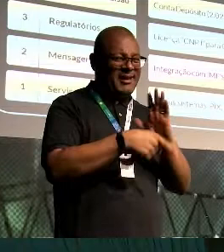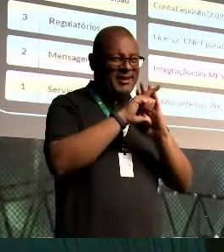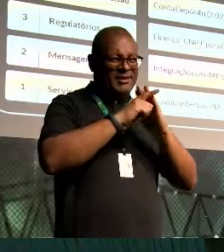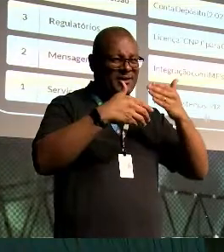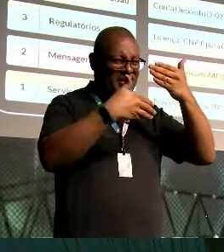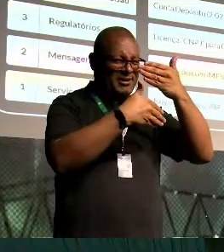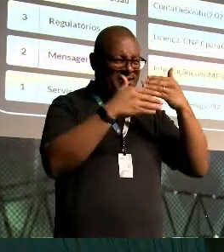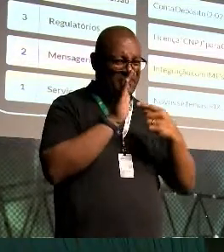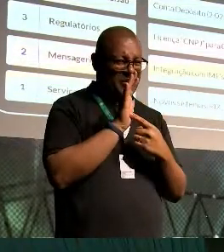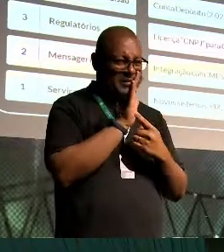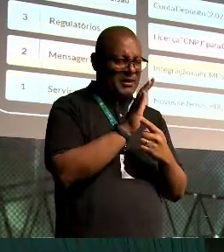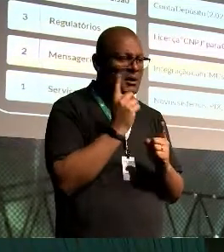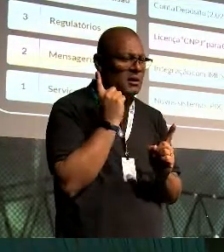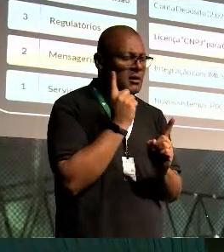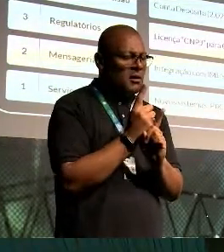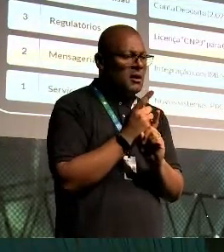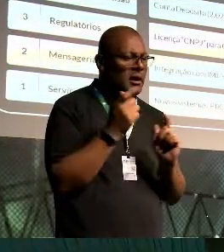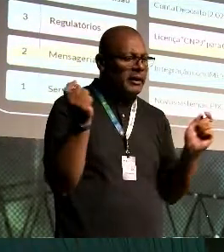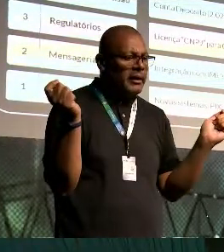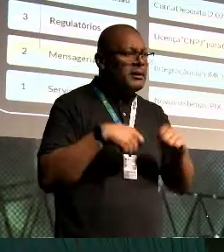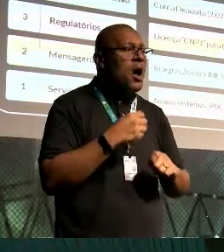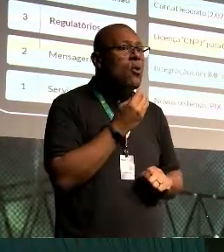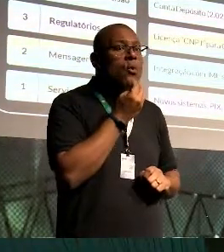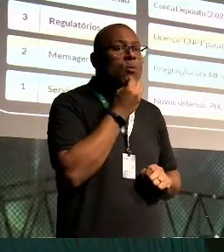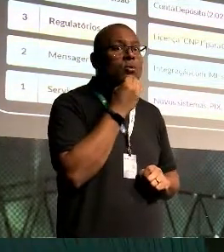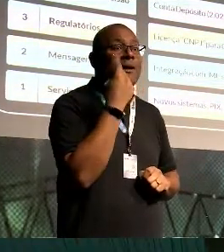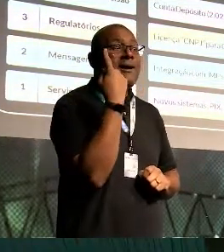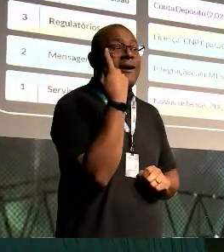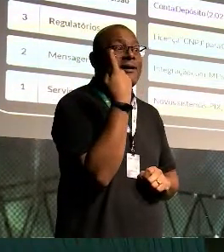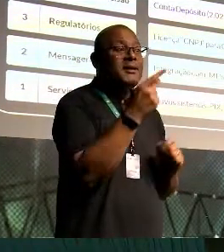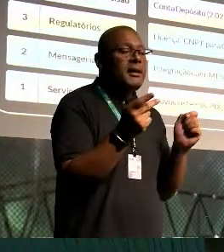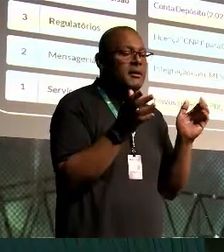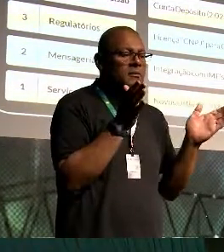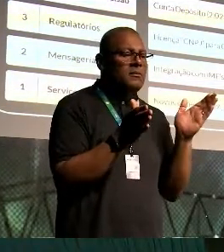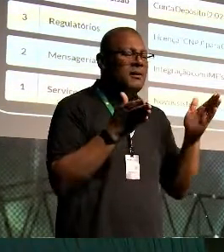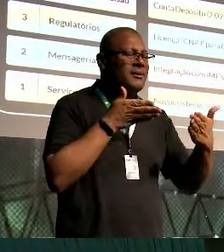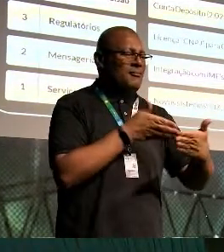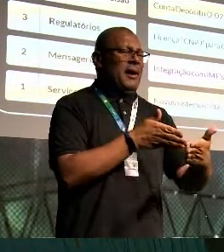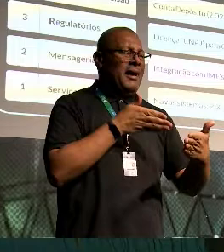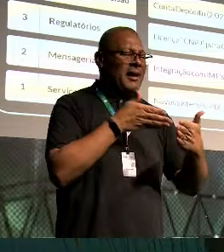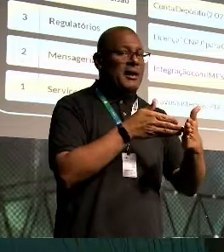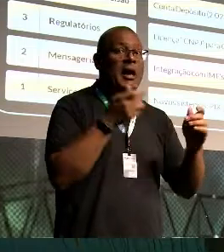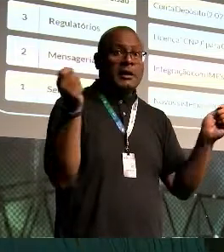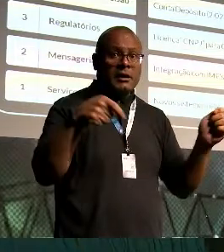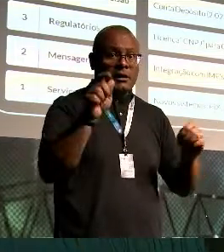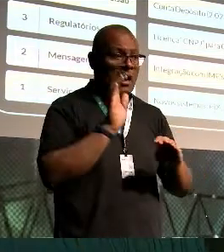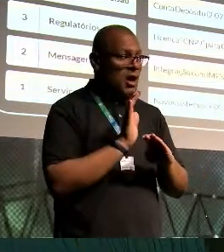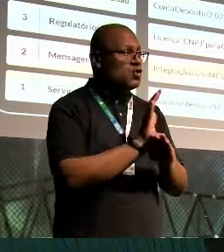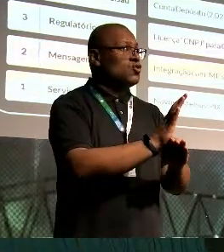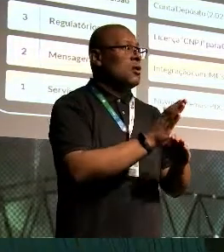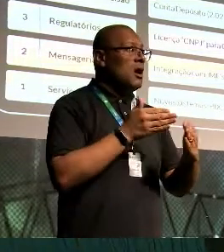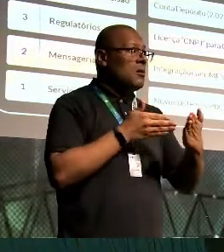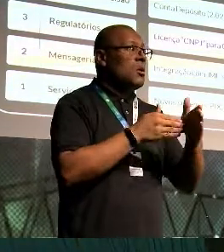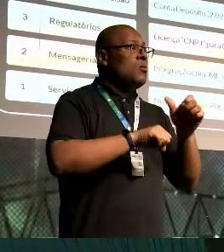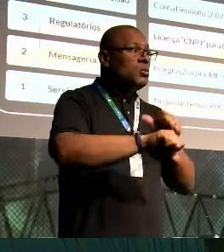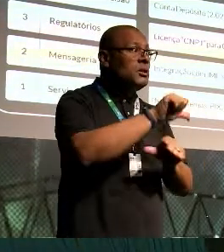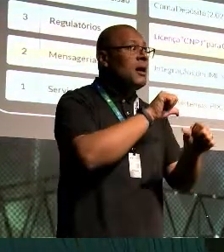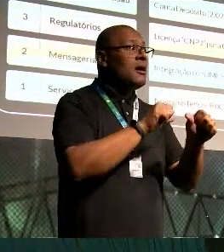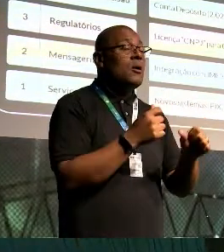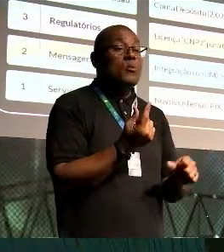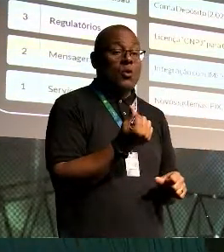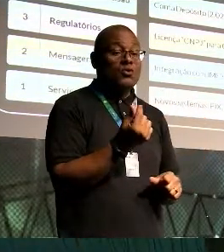e identificando com o cliente quais são suas jornadas de atrito e quais delas a gente consegue resolver através de serviços